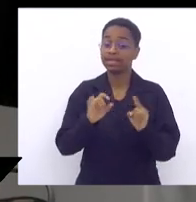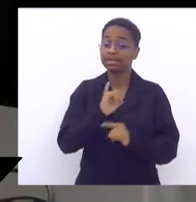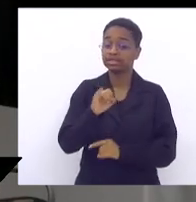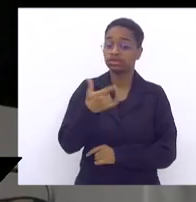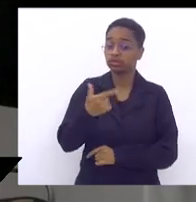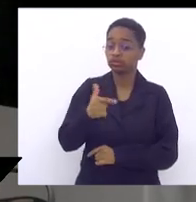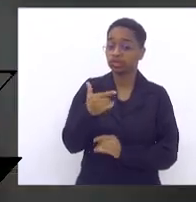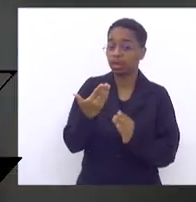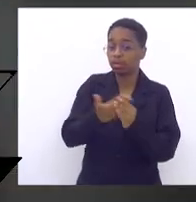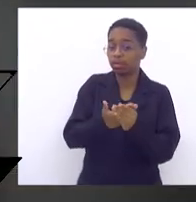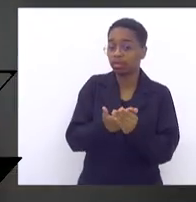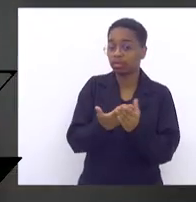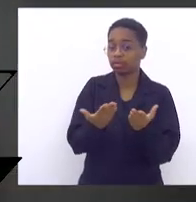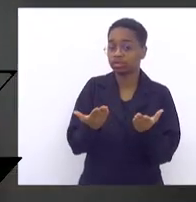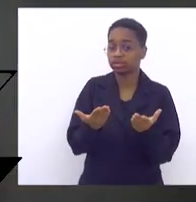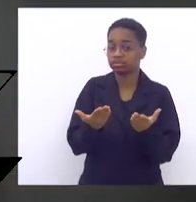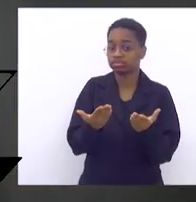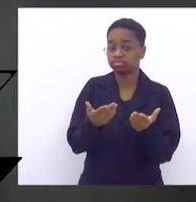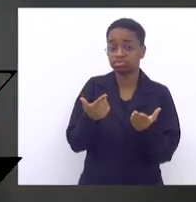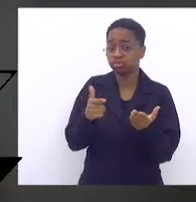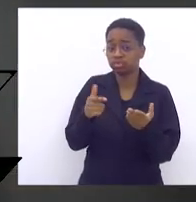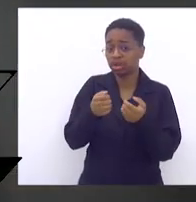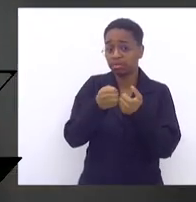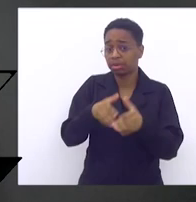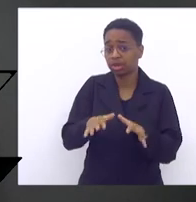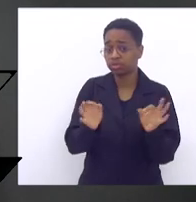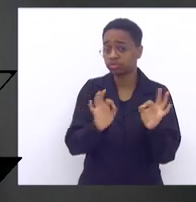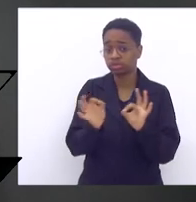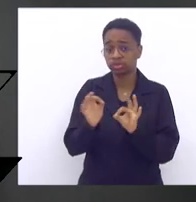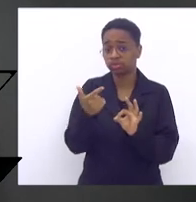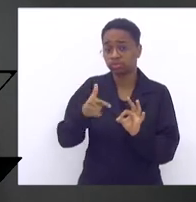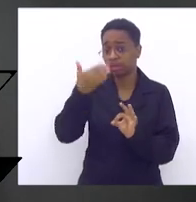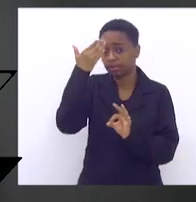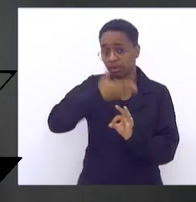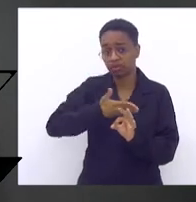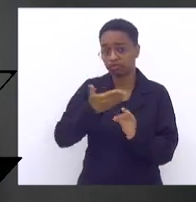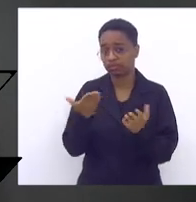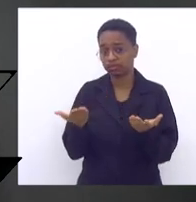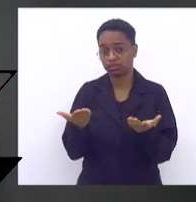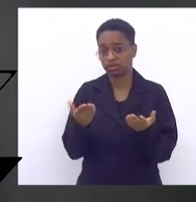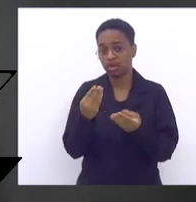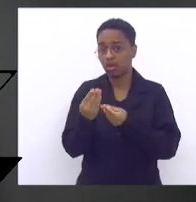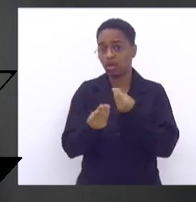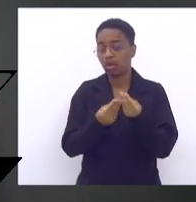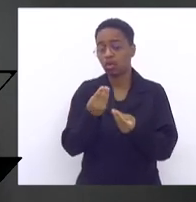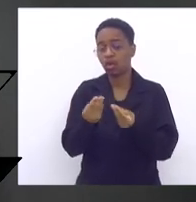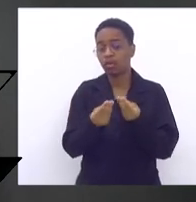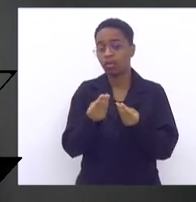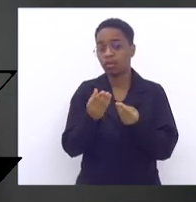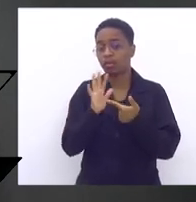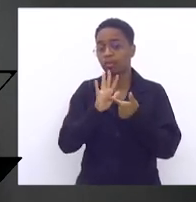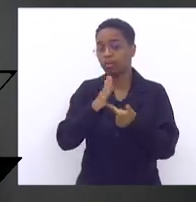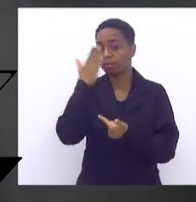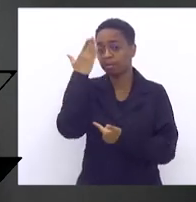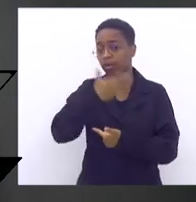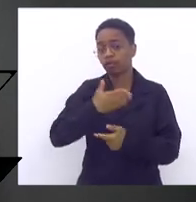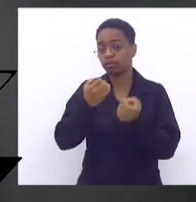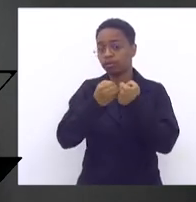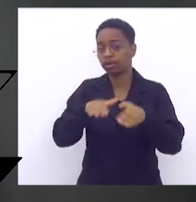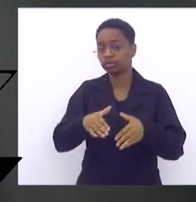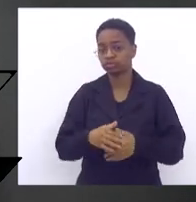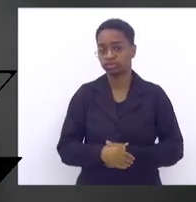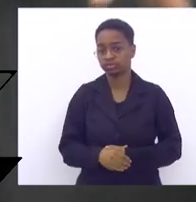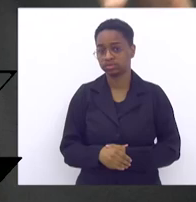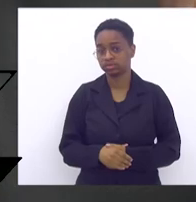o processo, não tem mais dano ao erário comprovado, né? Onde é que você vai comprova o dano?